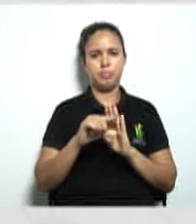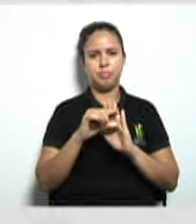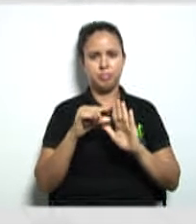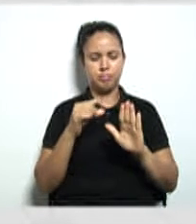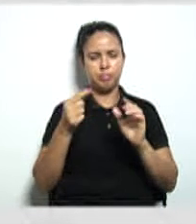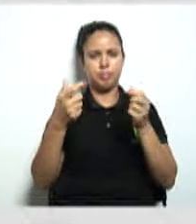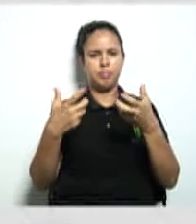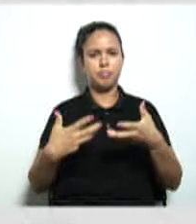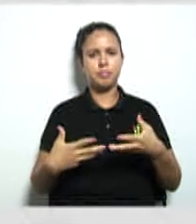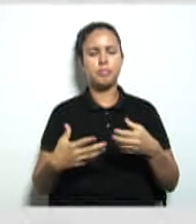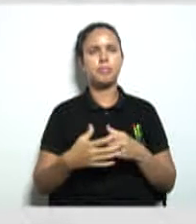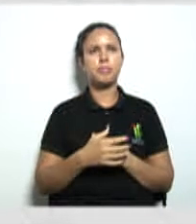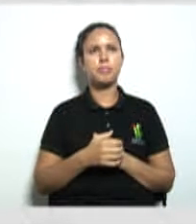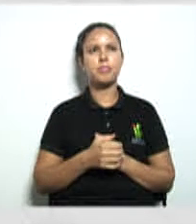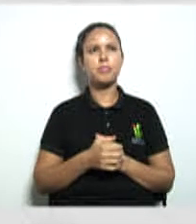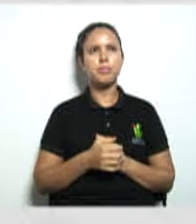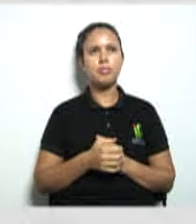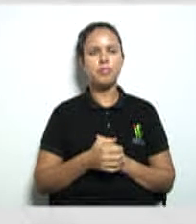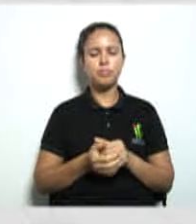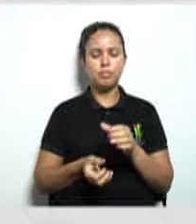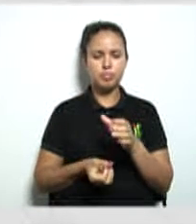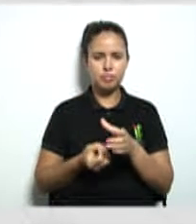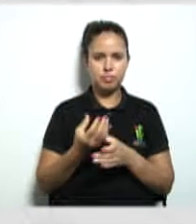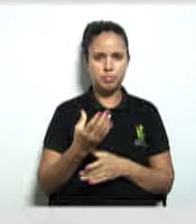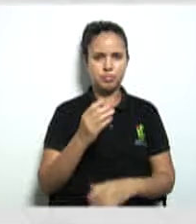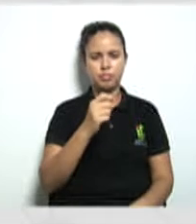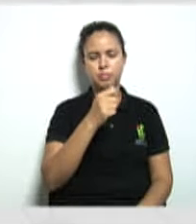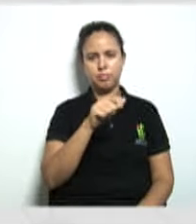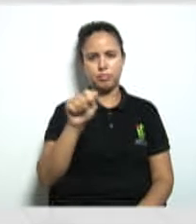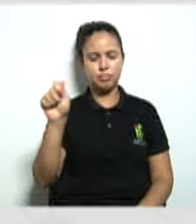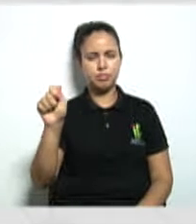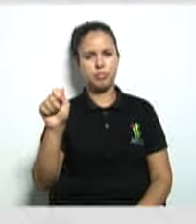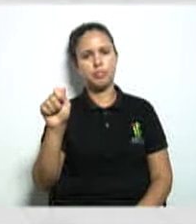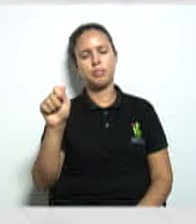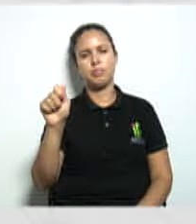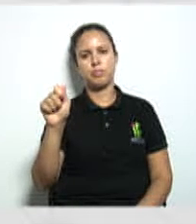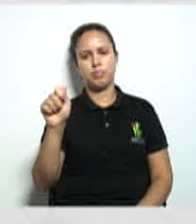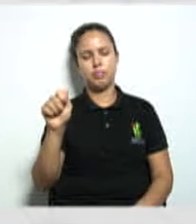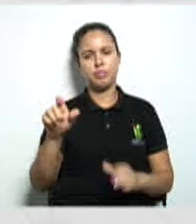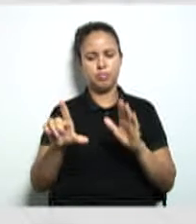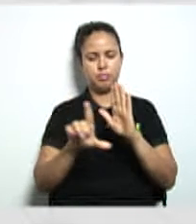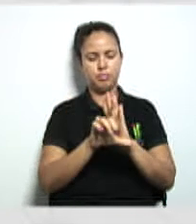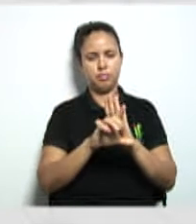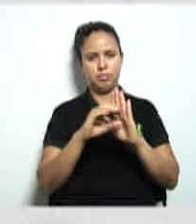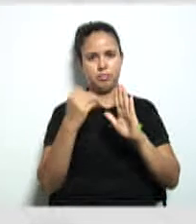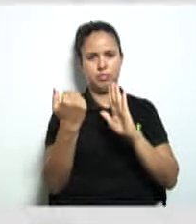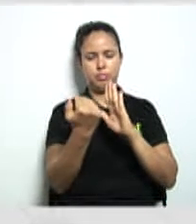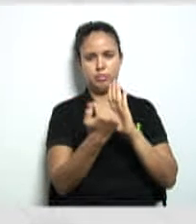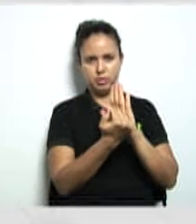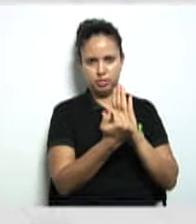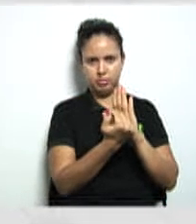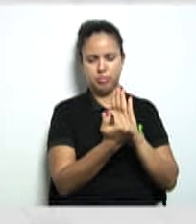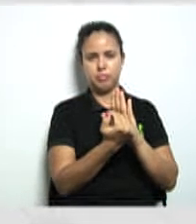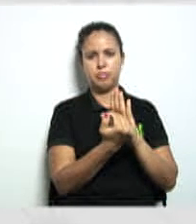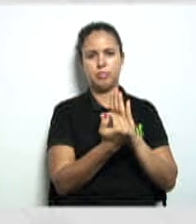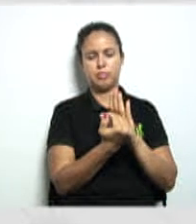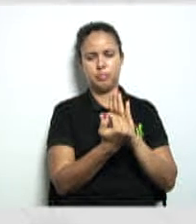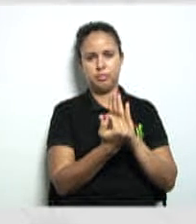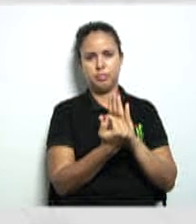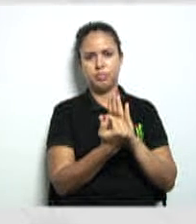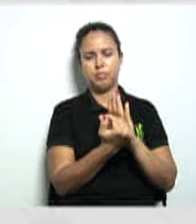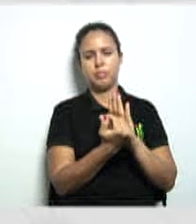inciso, tá? A criação das associações é na forma da lei. Por quê? Tem que seguir o que está previsto na